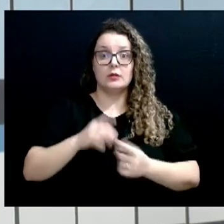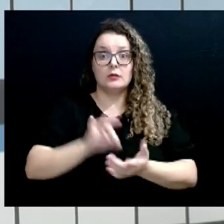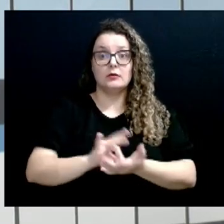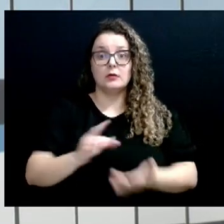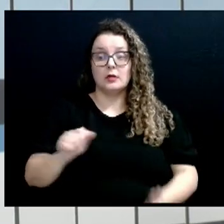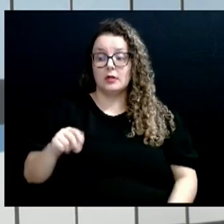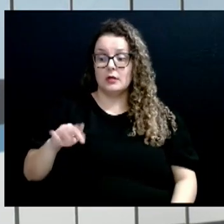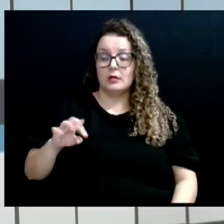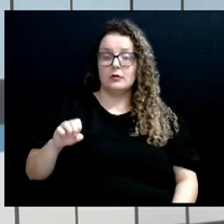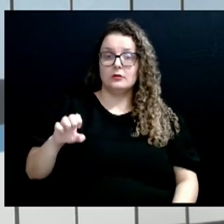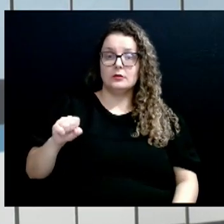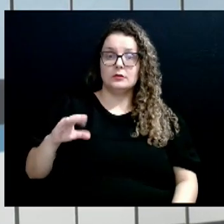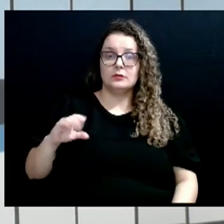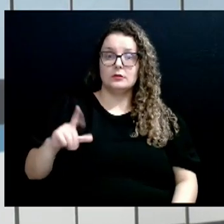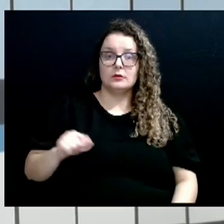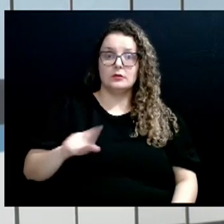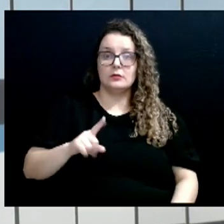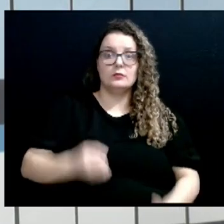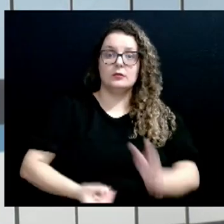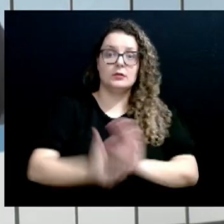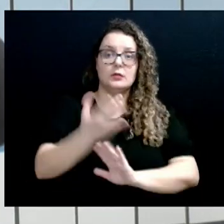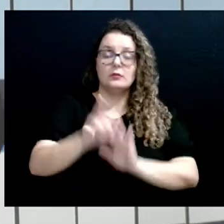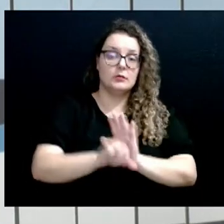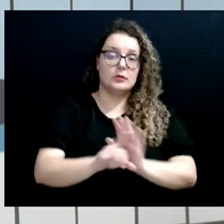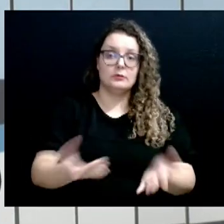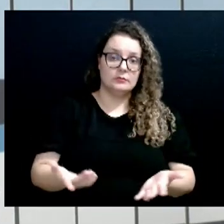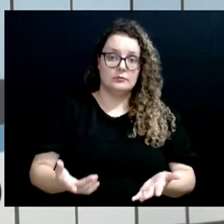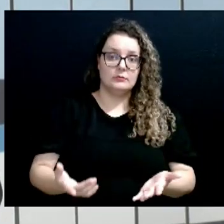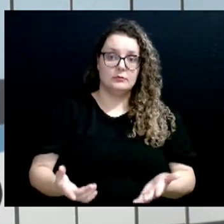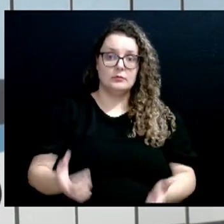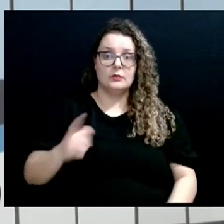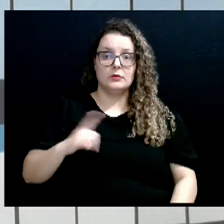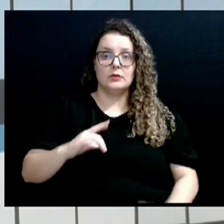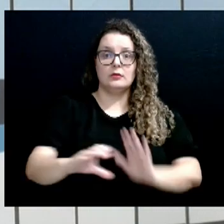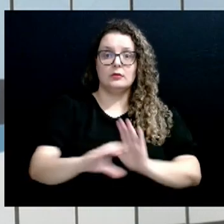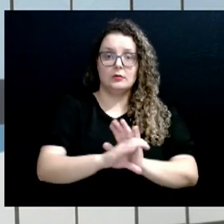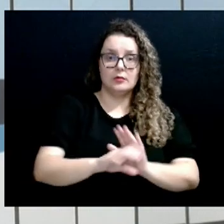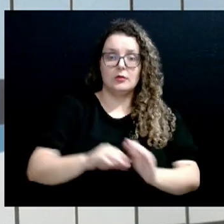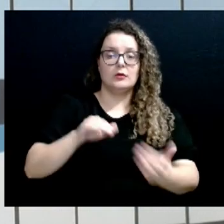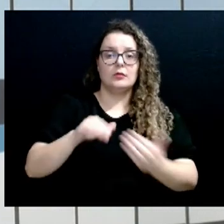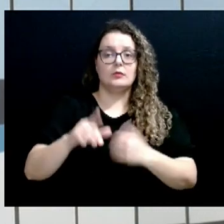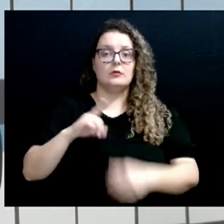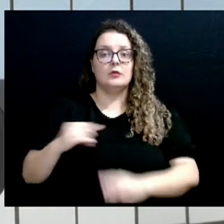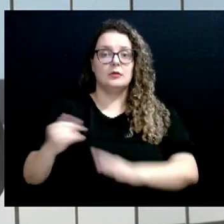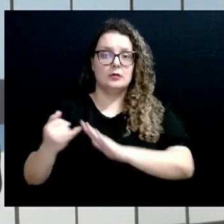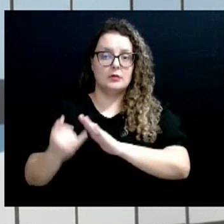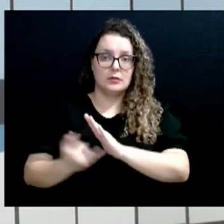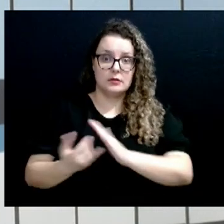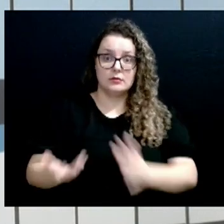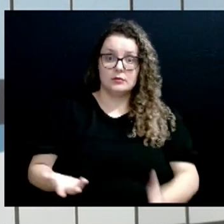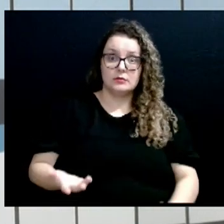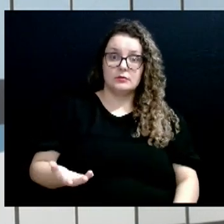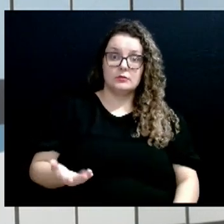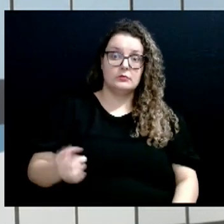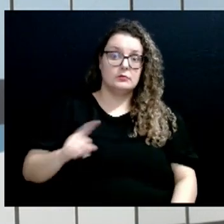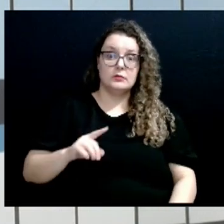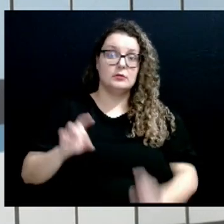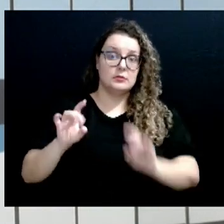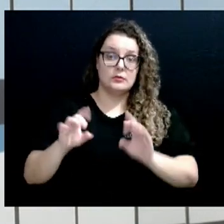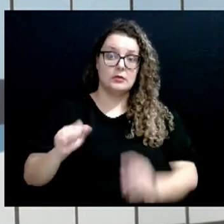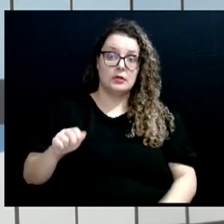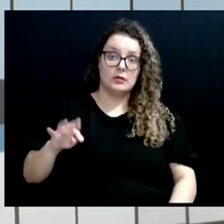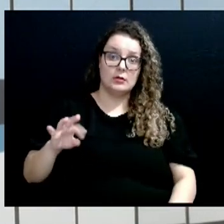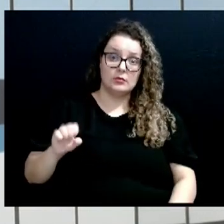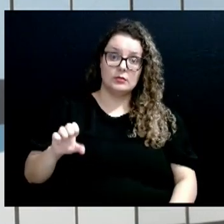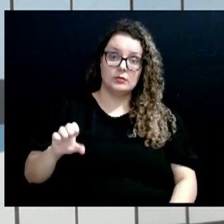instituída através de lei. Tem lá o Código de Trânsito, fala que vai ter as entidades, né? mas não fala especificamente da autoescola, fala que o órgão